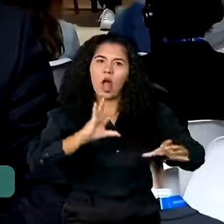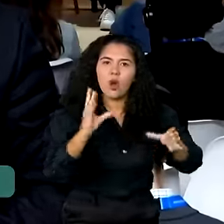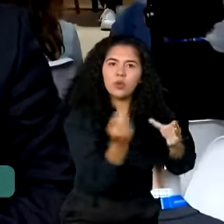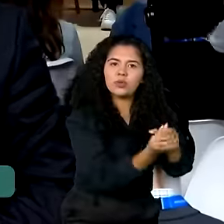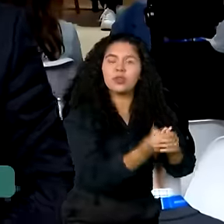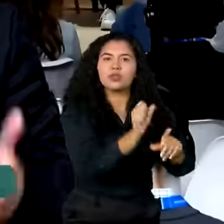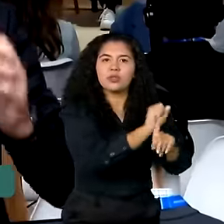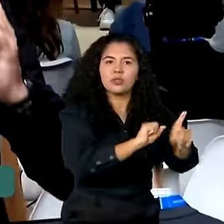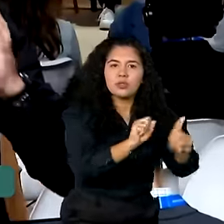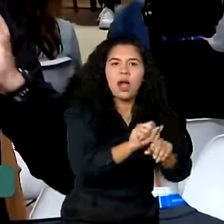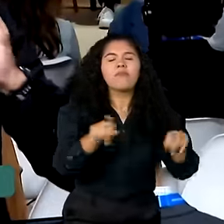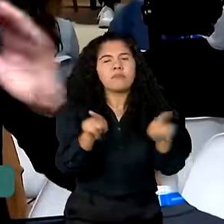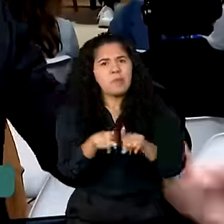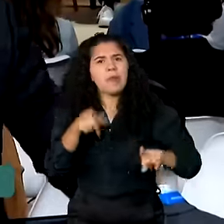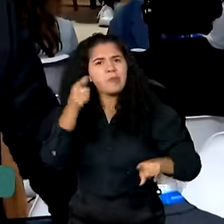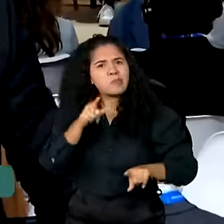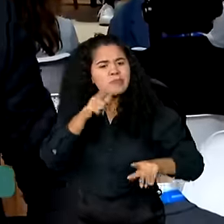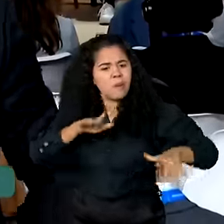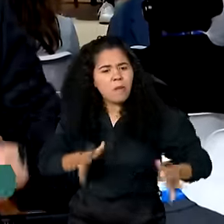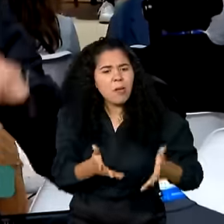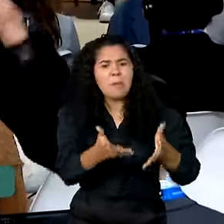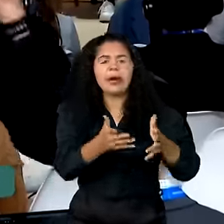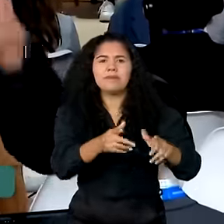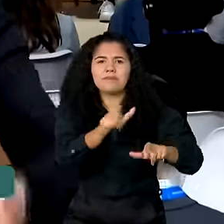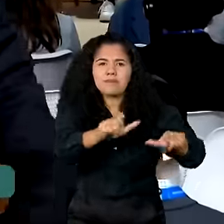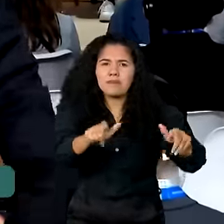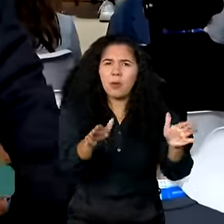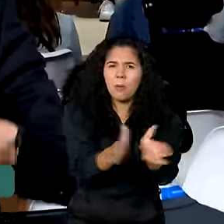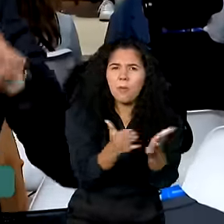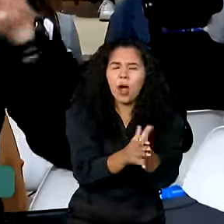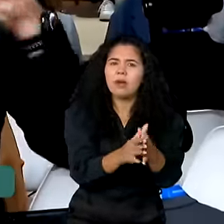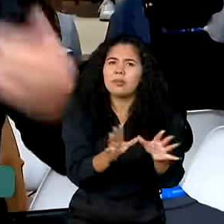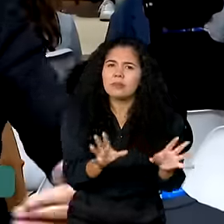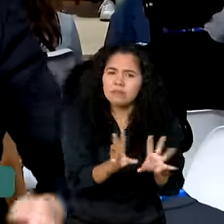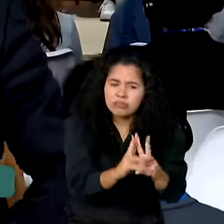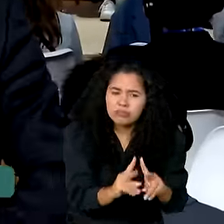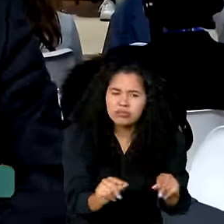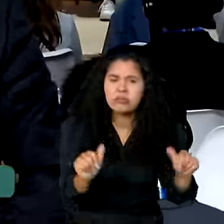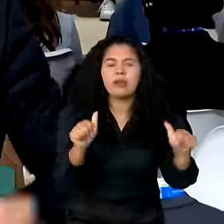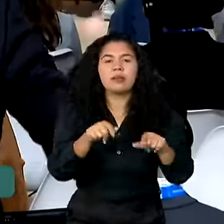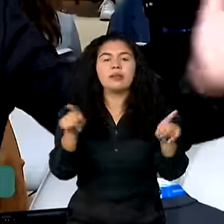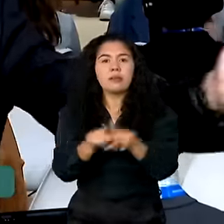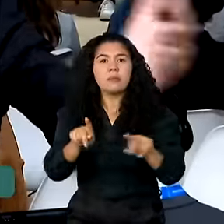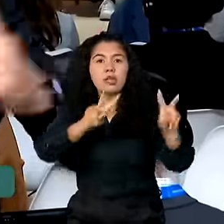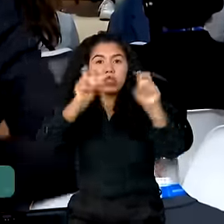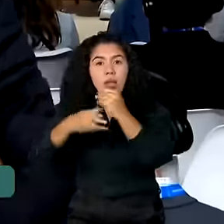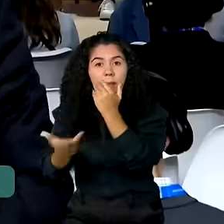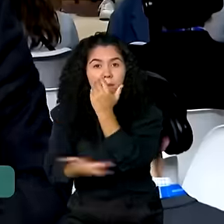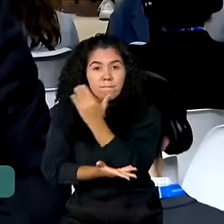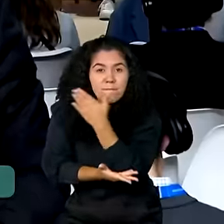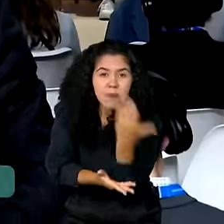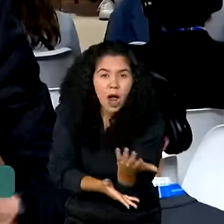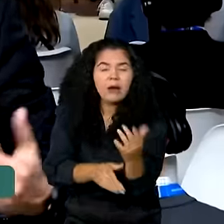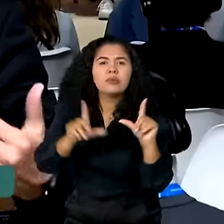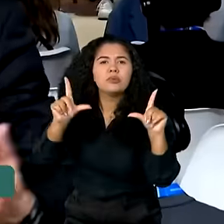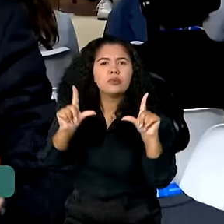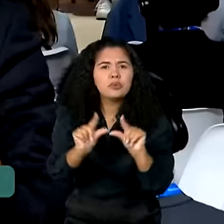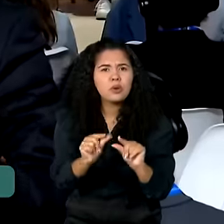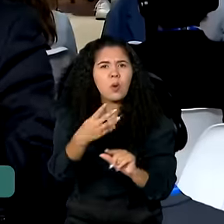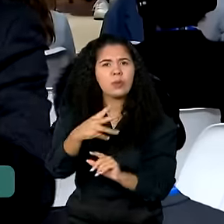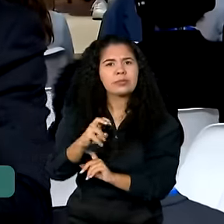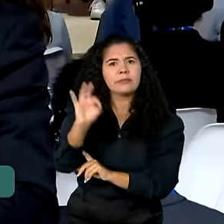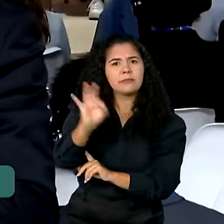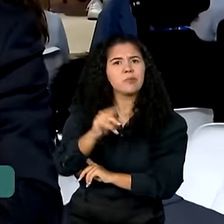tirando gente da pobreza, está parando a destruição, quer dizer, o desmatamento caiu mais de 45% nesse ano, e isso